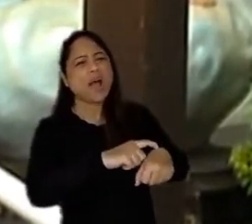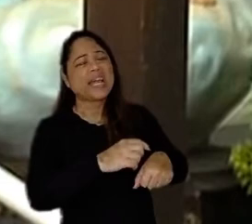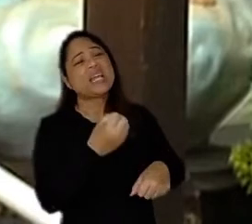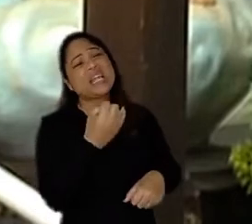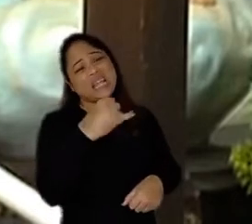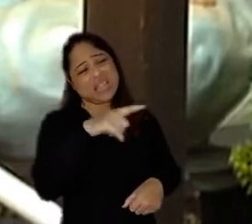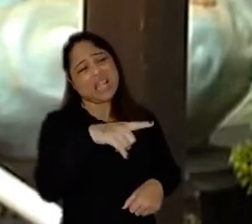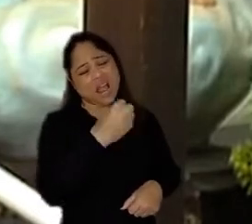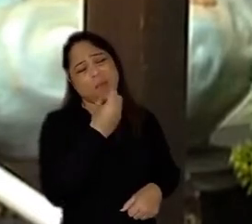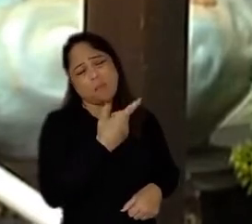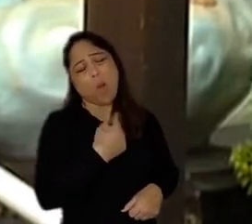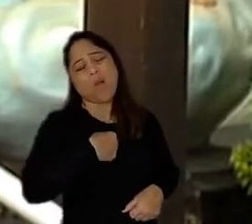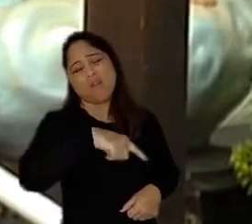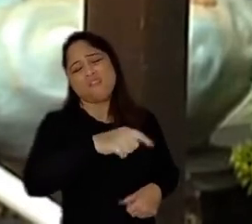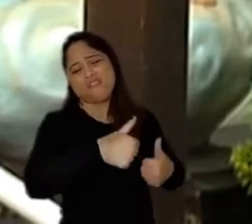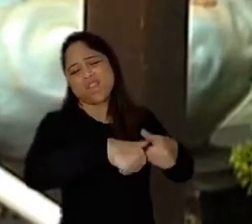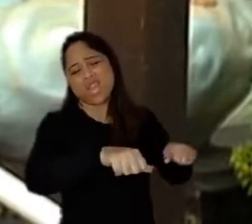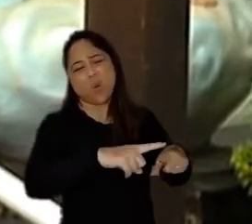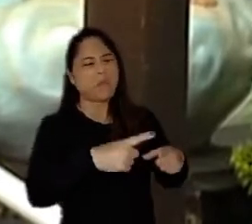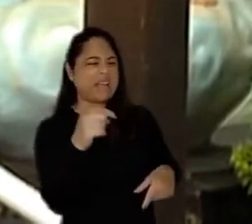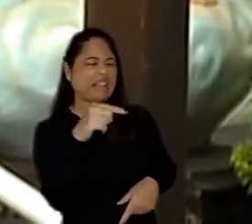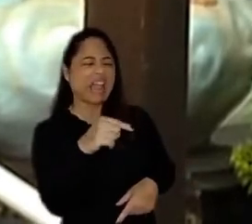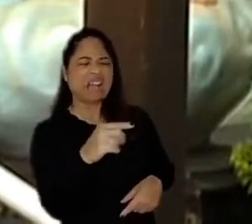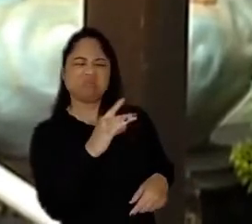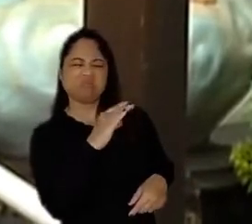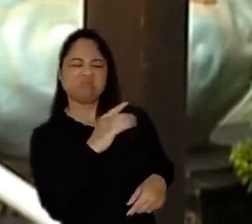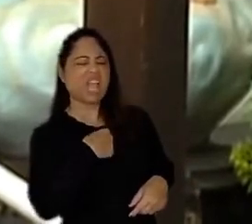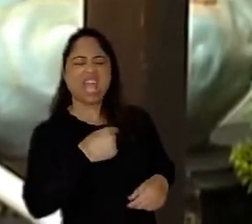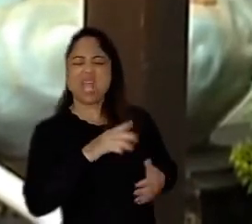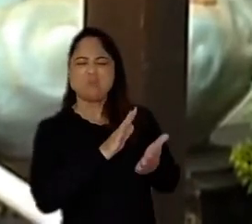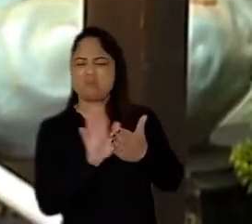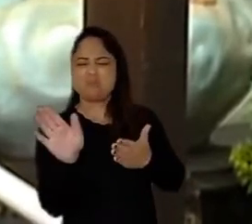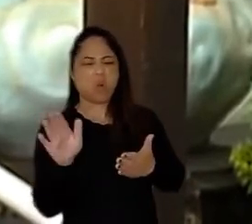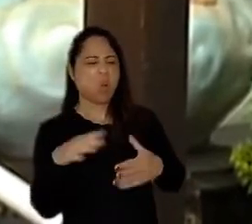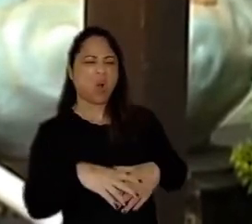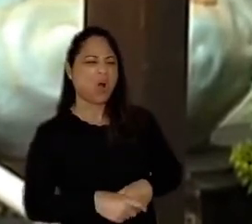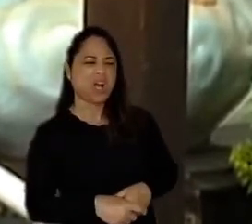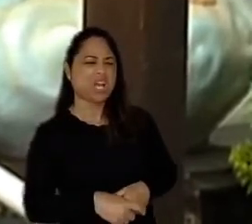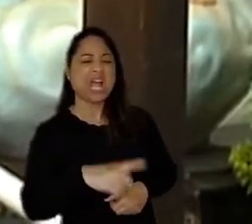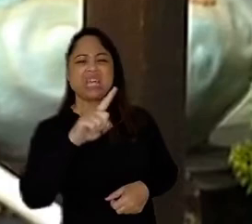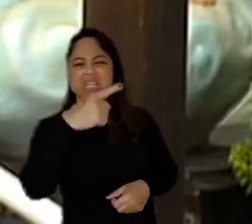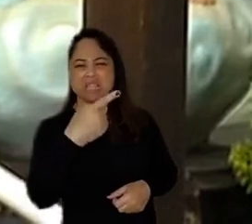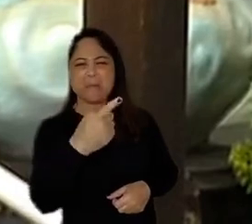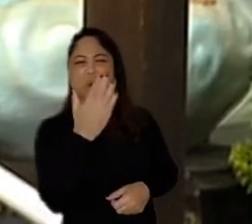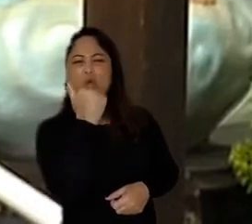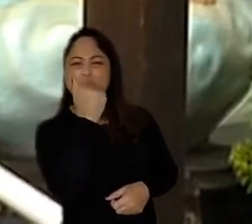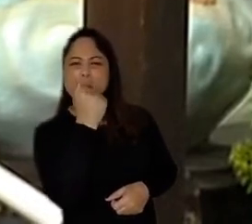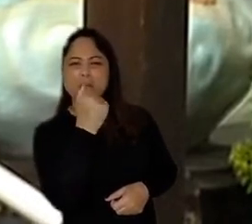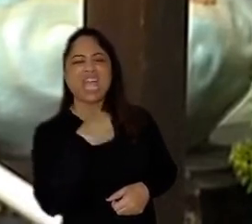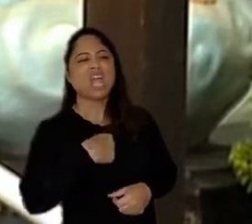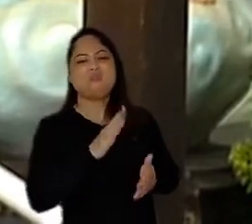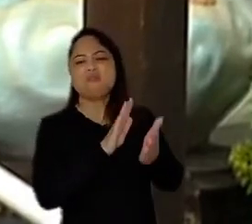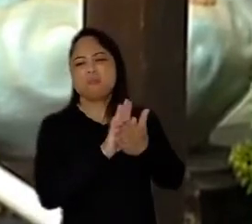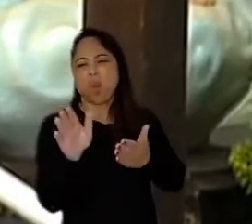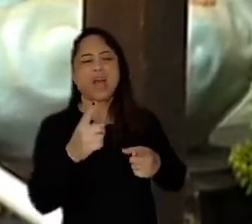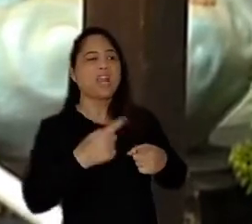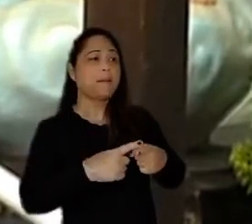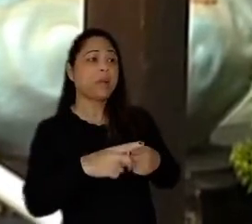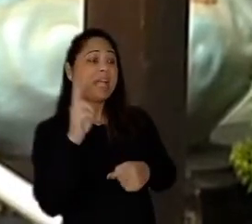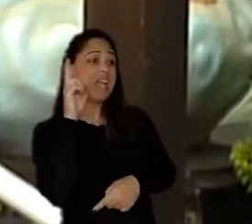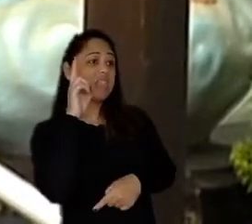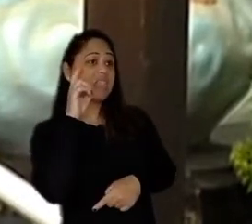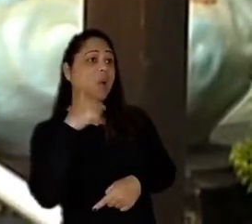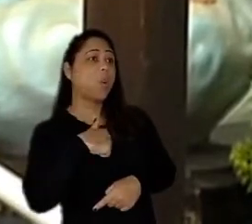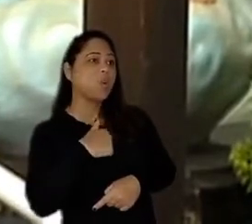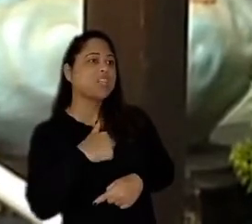dia, mas se eu perceber que está meio fraco lá, eu vou dar uma cubada no movimento. Depois do almoço eu já venho embora, porque na